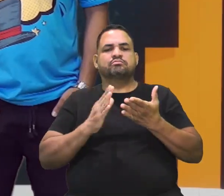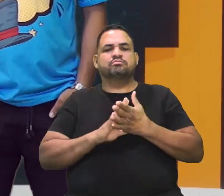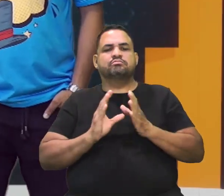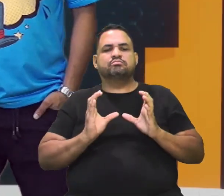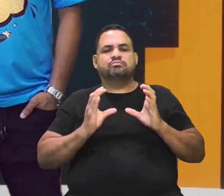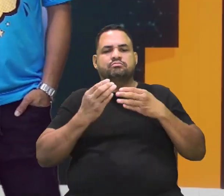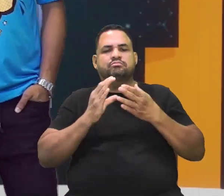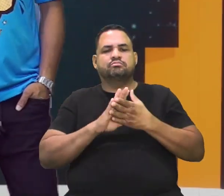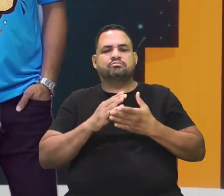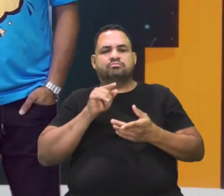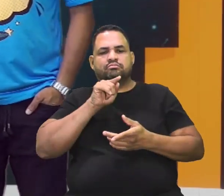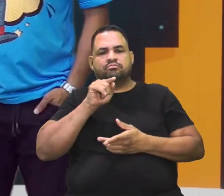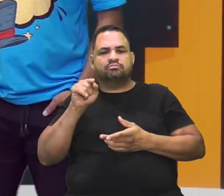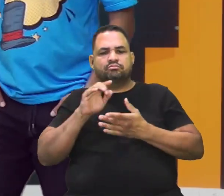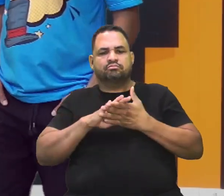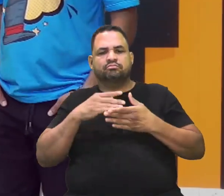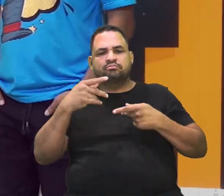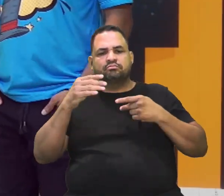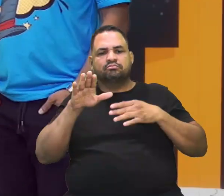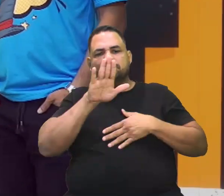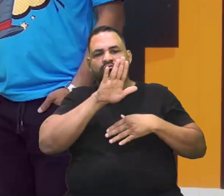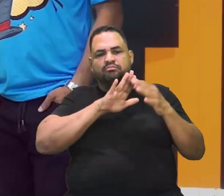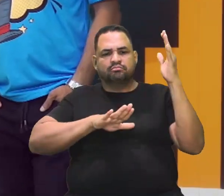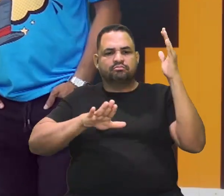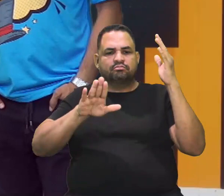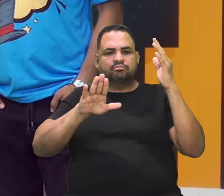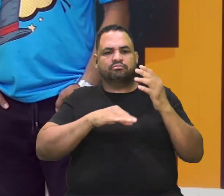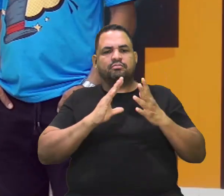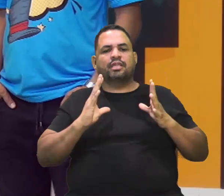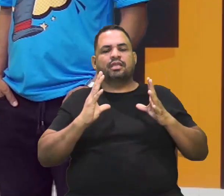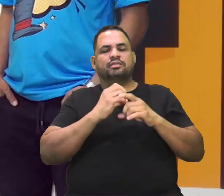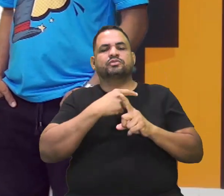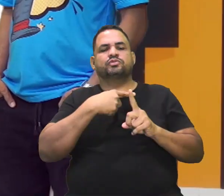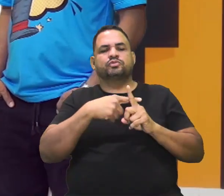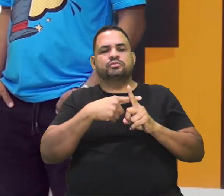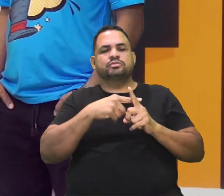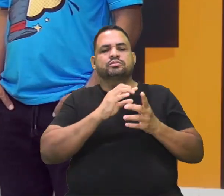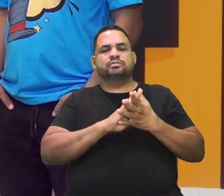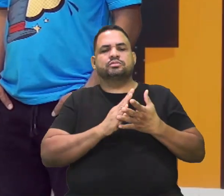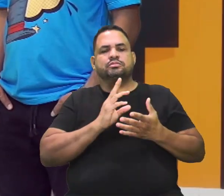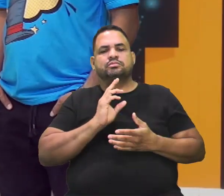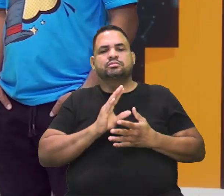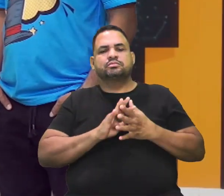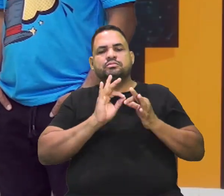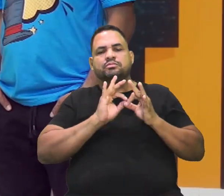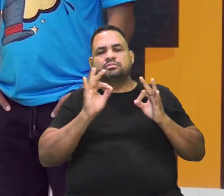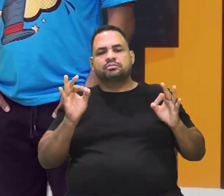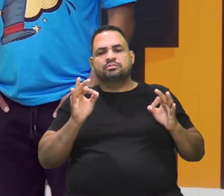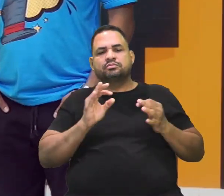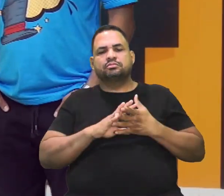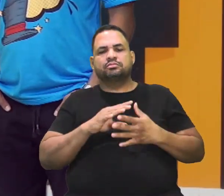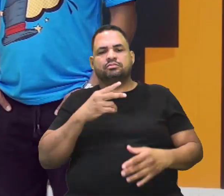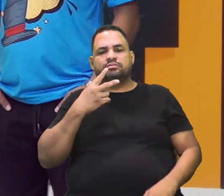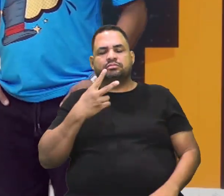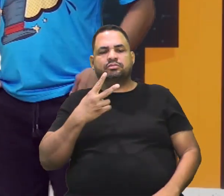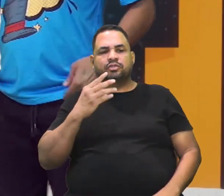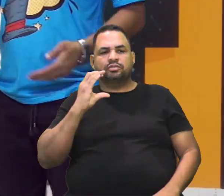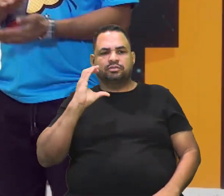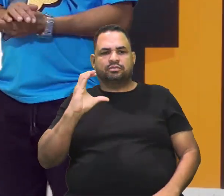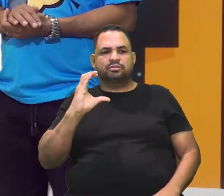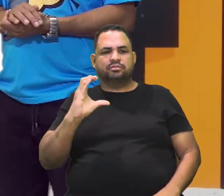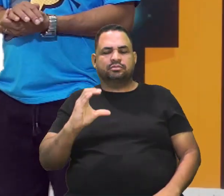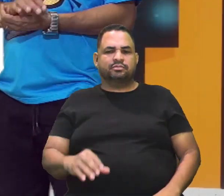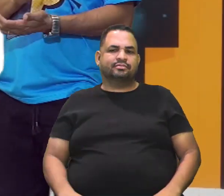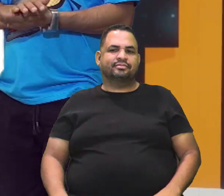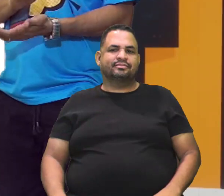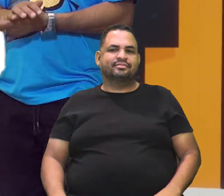Ela é o conjunto dos pontos do plano cuja soma dos focos é igual a uma constante, né? 2C. 2C. Não é 2A, que esse 2A está